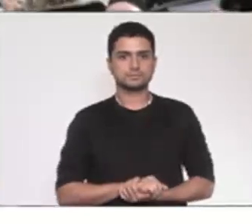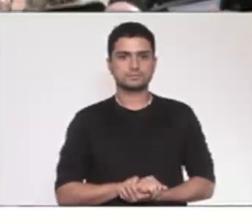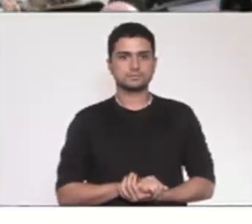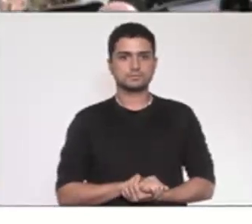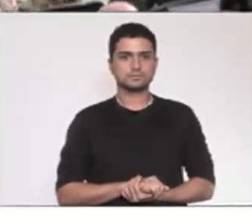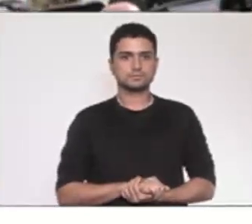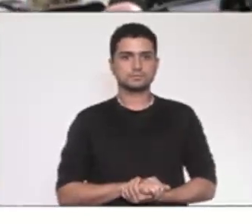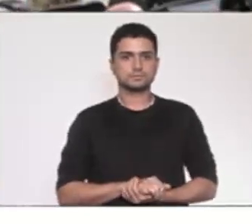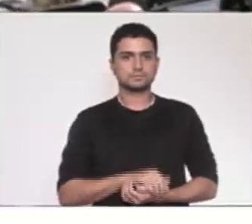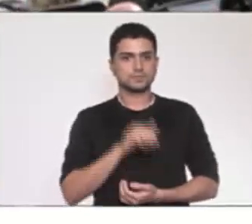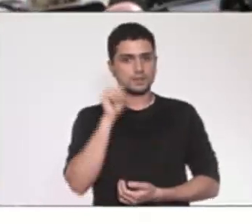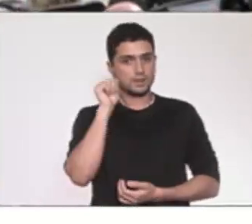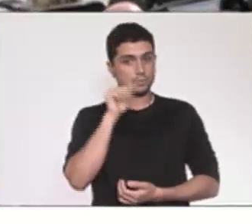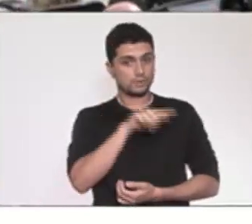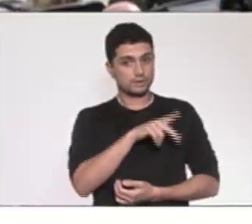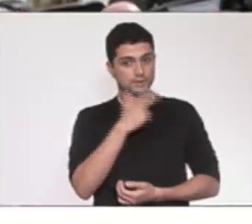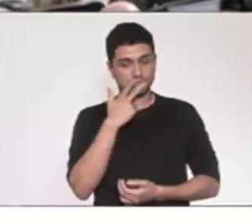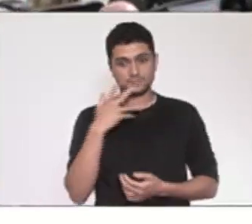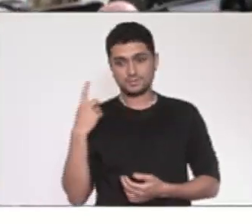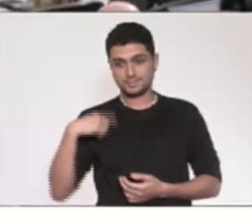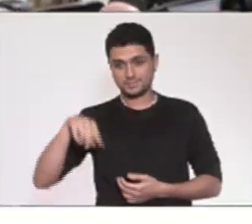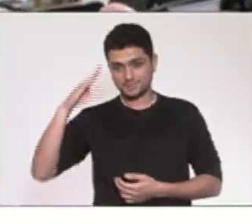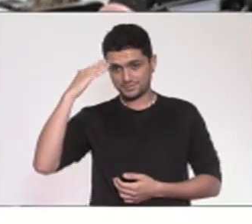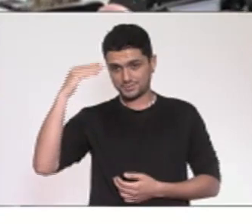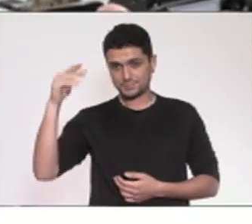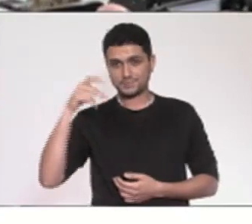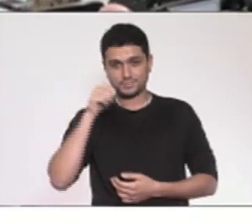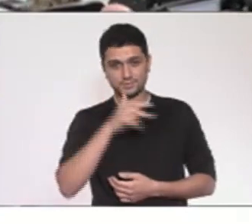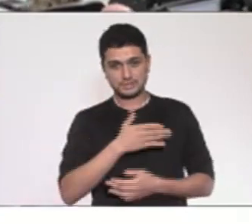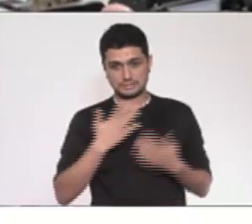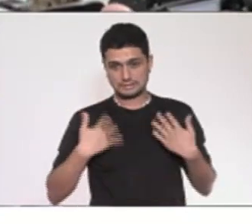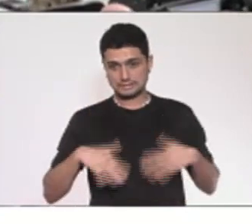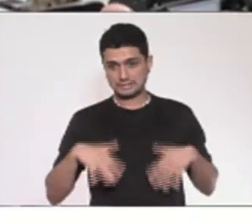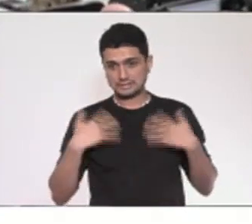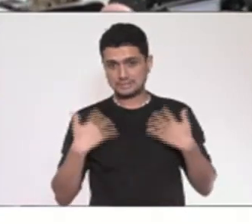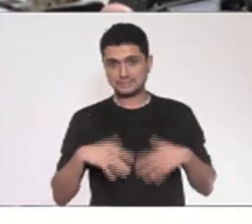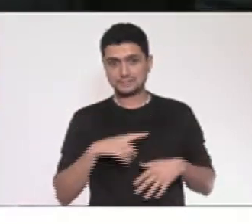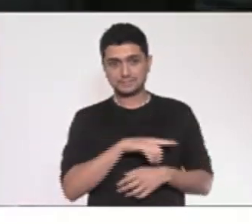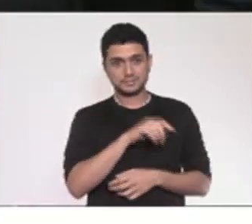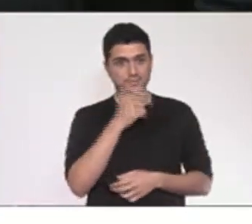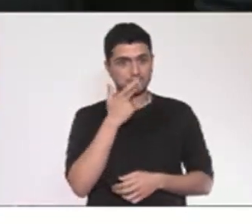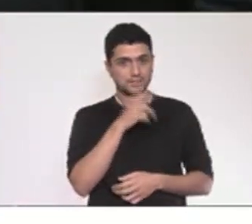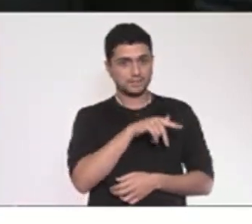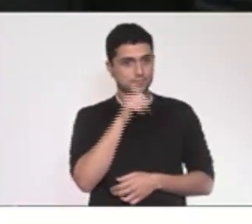Não conheço não, mas dizem que essa aí Dizem que essa resolve tudo.